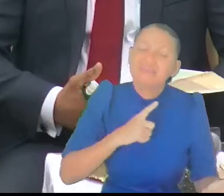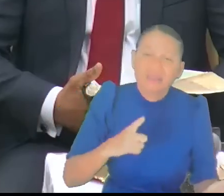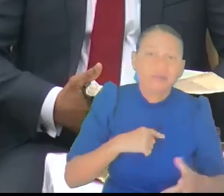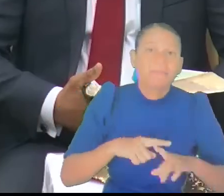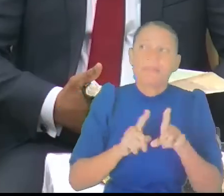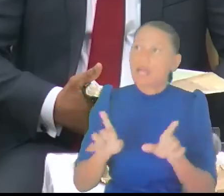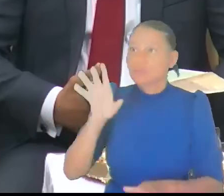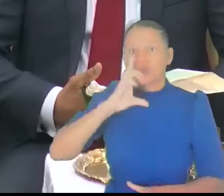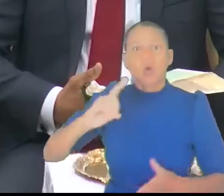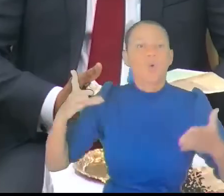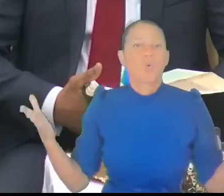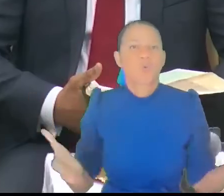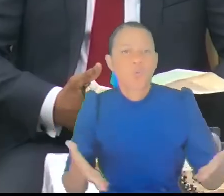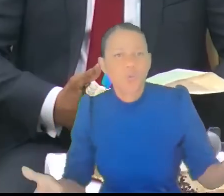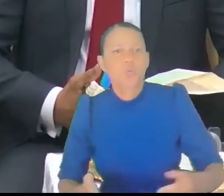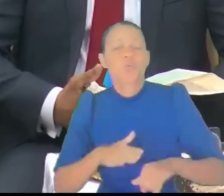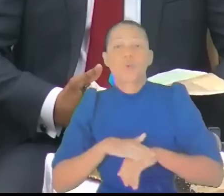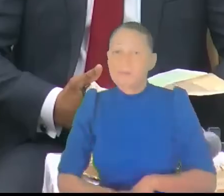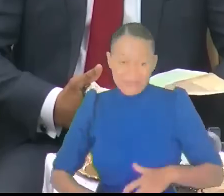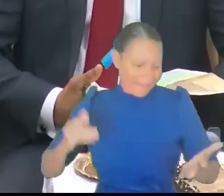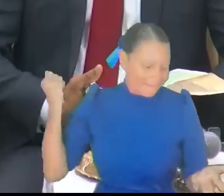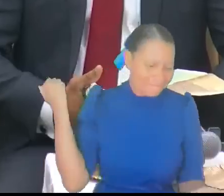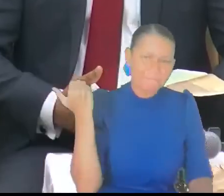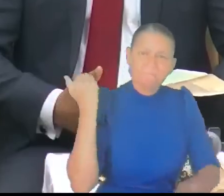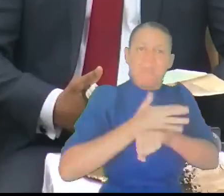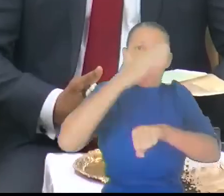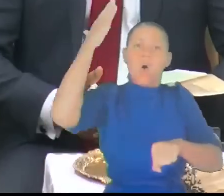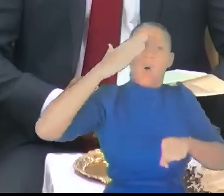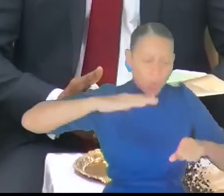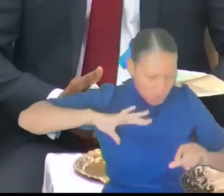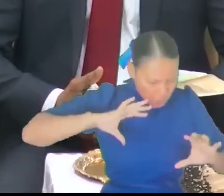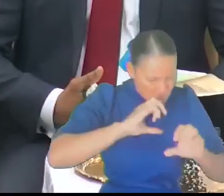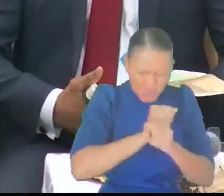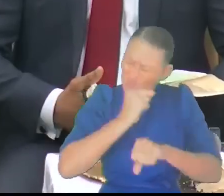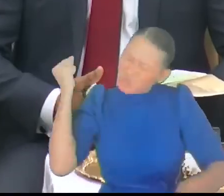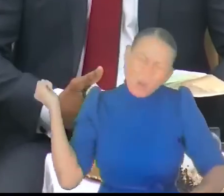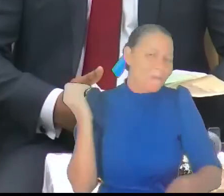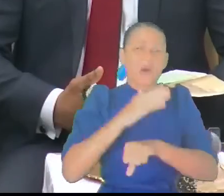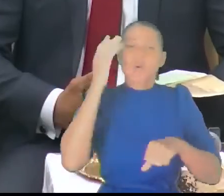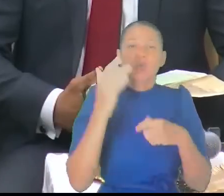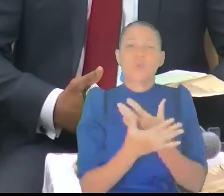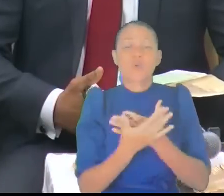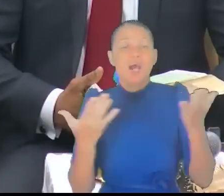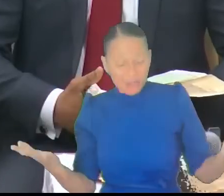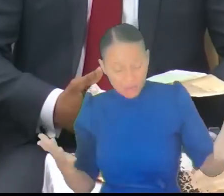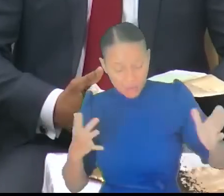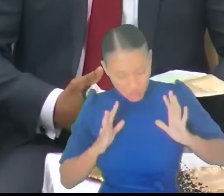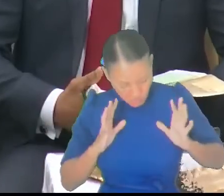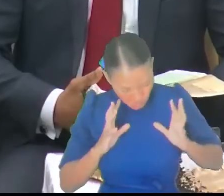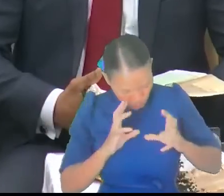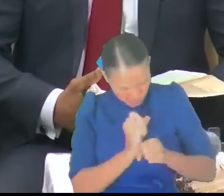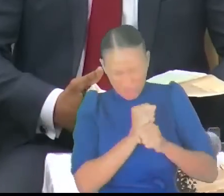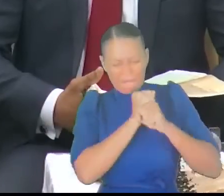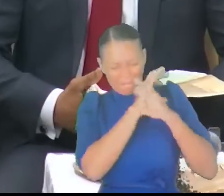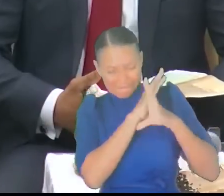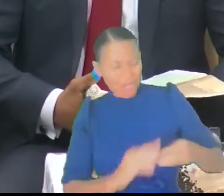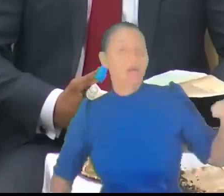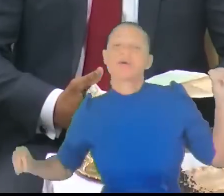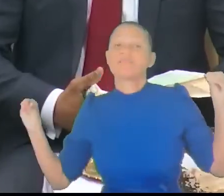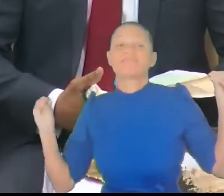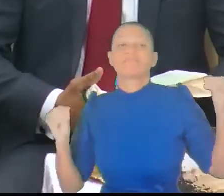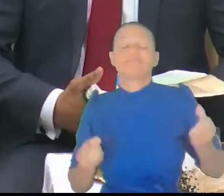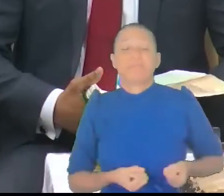Deus nessa noite, Ele quer dissipar as trevas. Ele quer botar as trevas para correr e fazer a